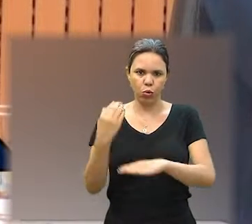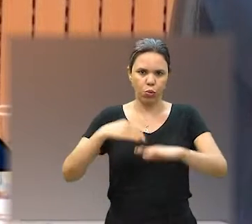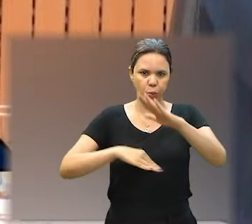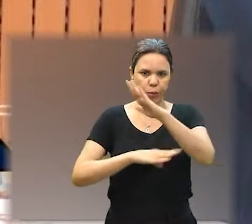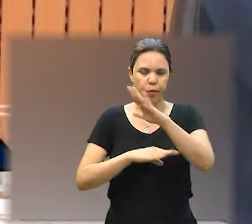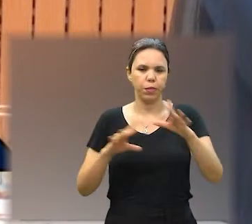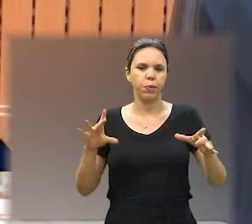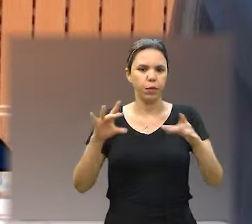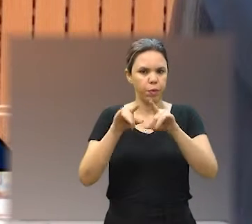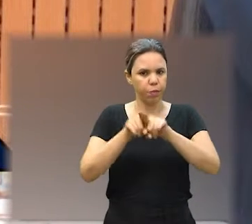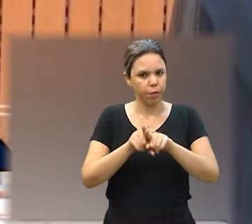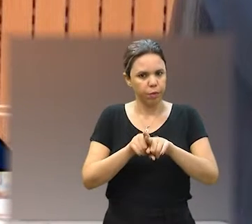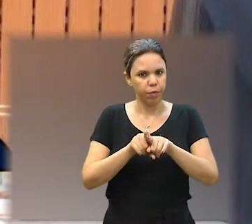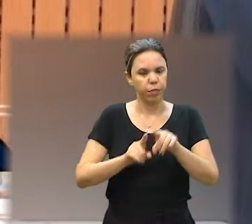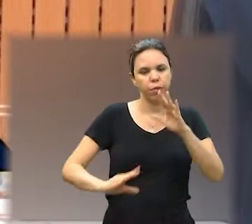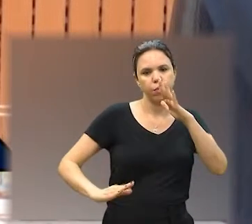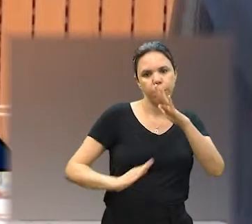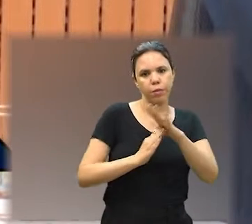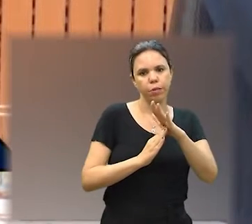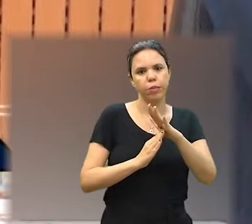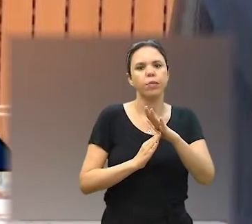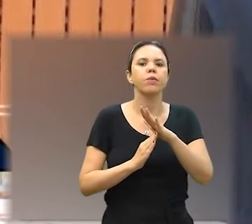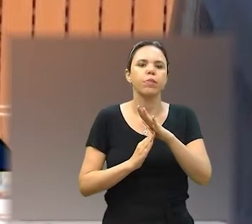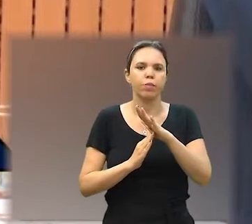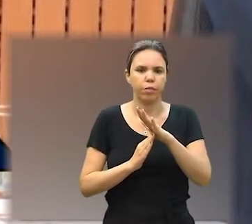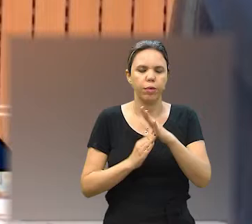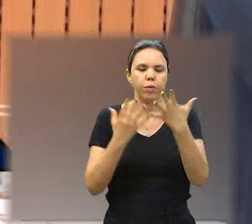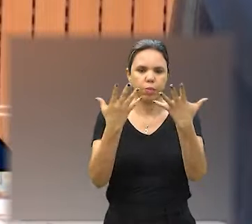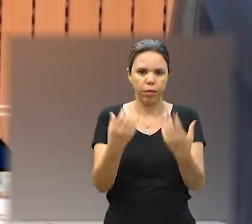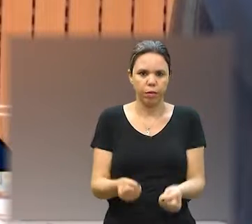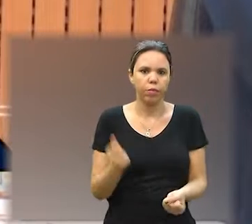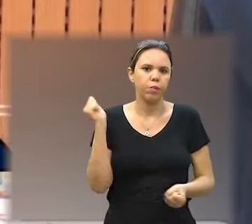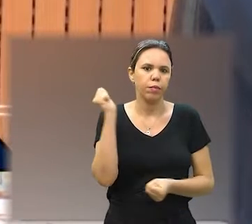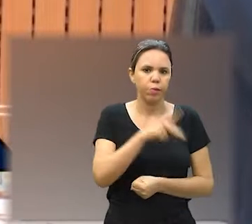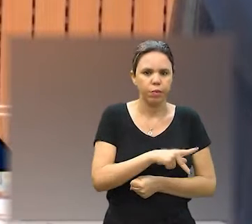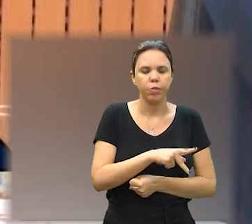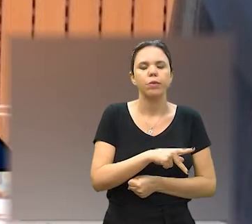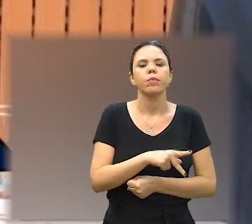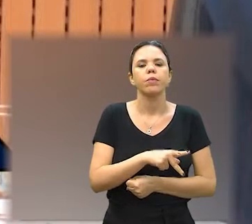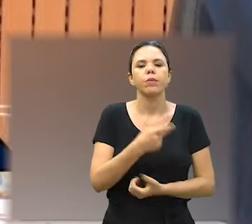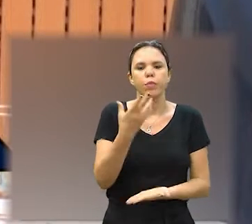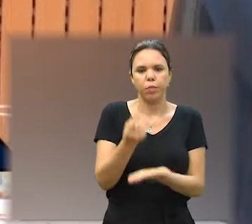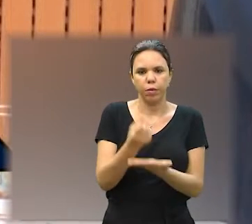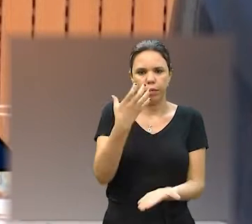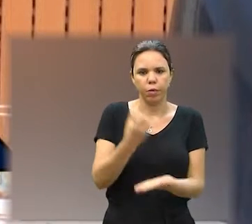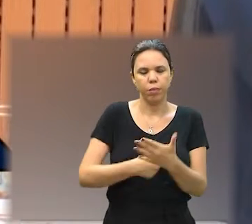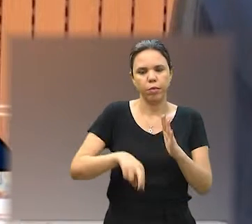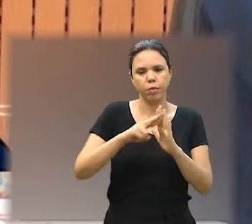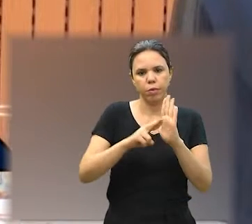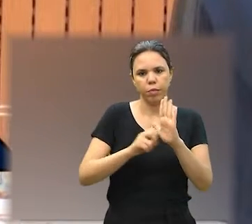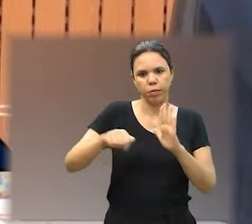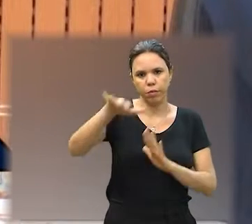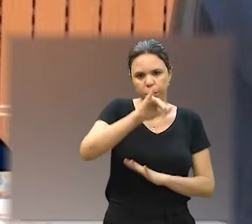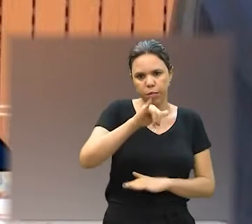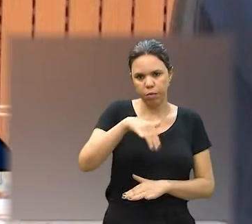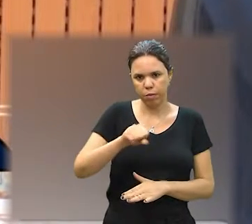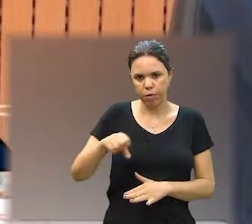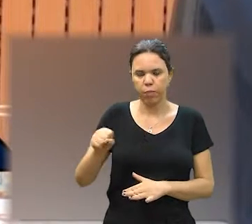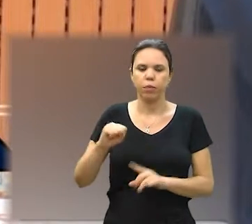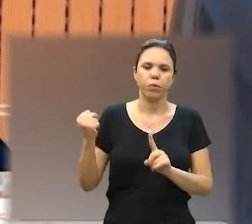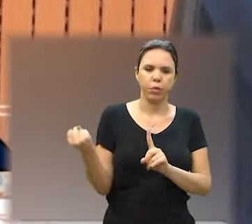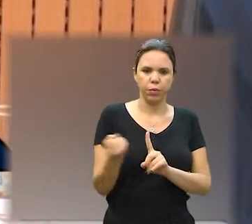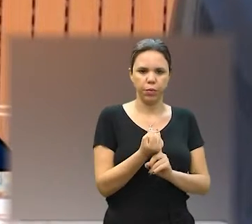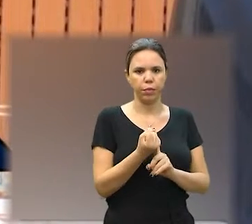Geral da Previdência Social. Estabelece os parâmetros para adesão ou criação de planos de benefícios